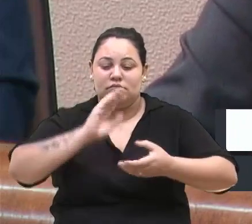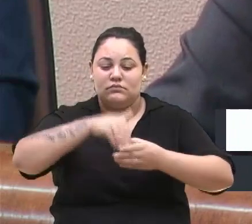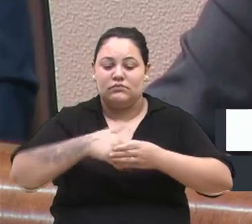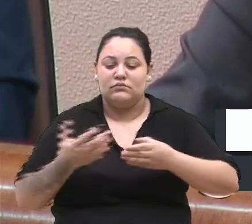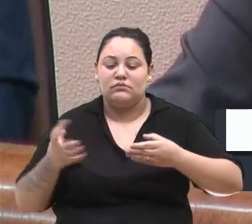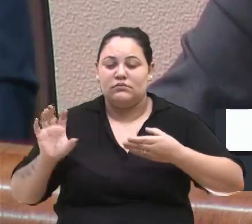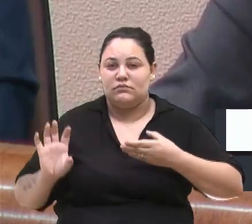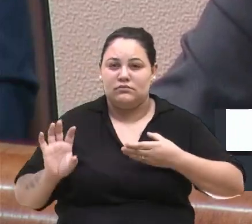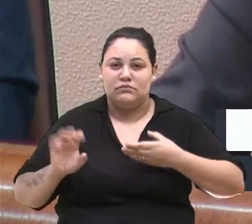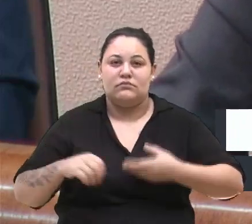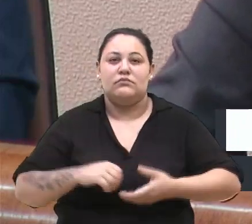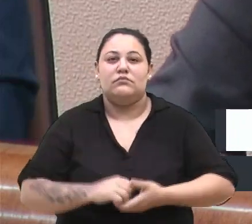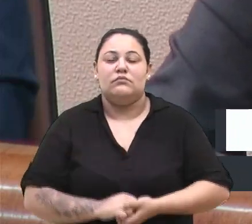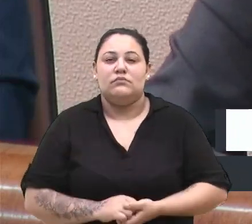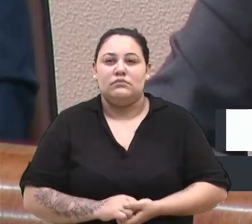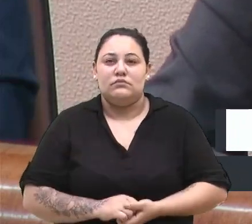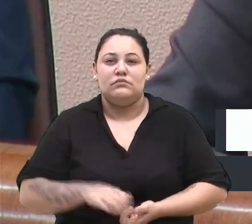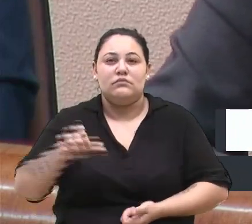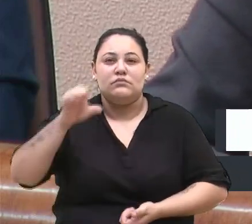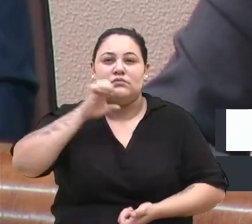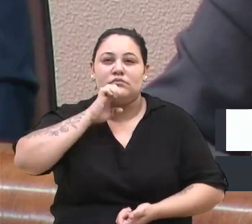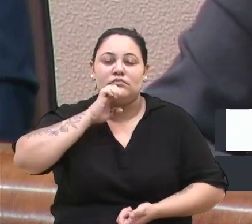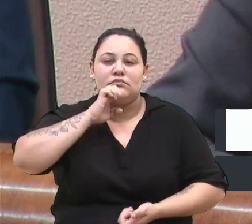contrários Estela